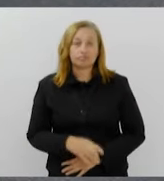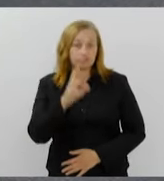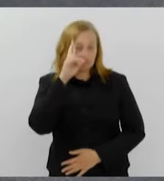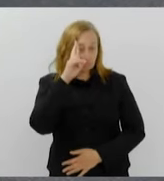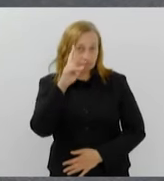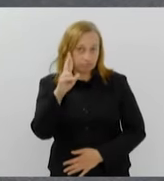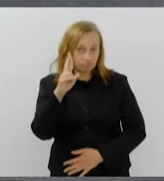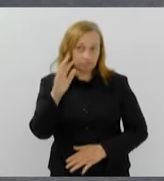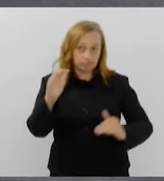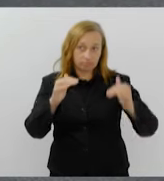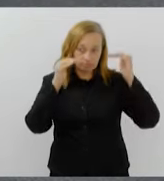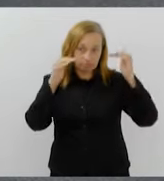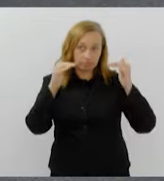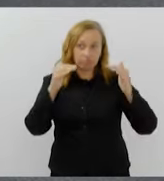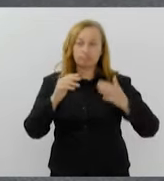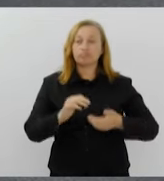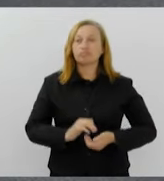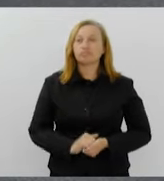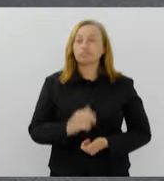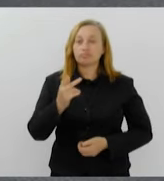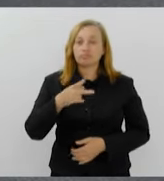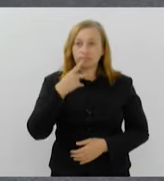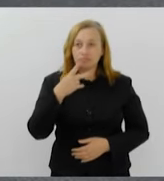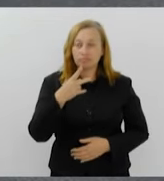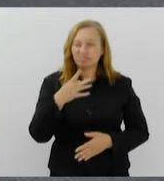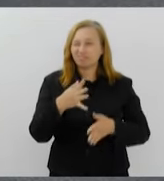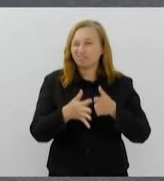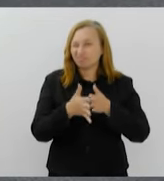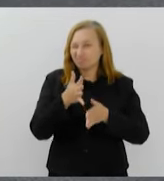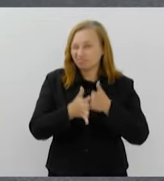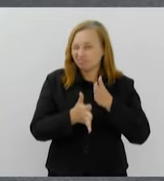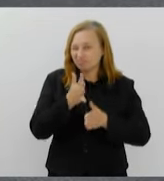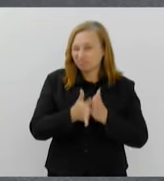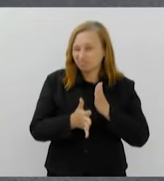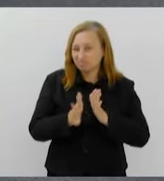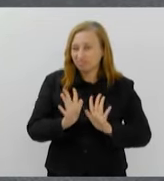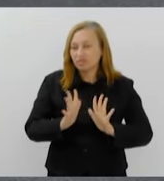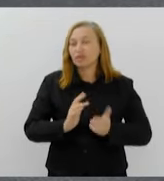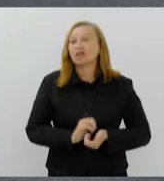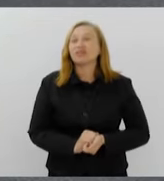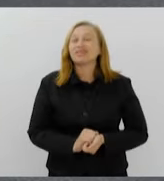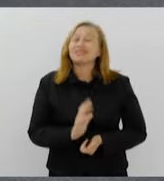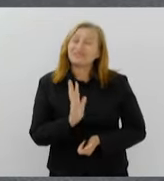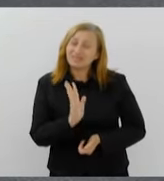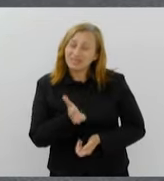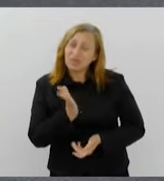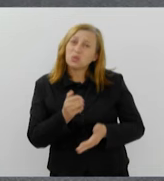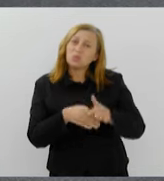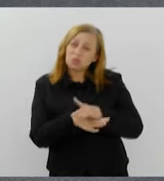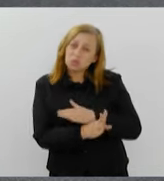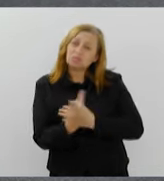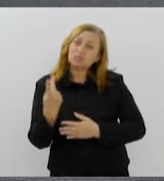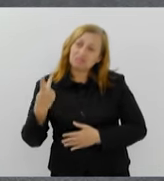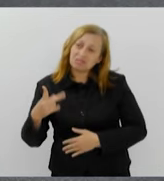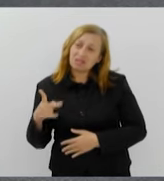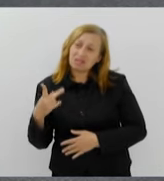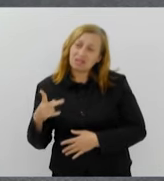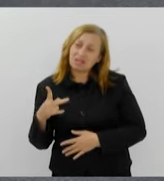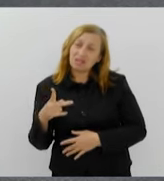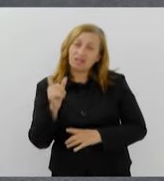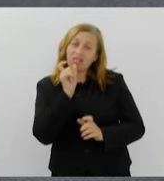excelência se envolveu nessa confusão já é hábito dela insultar